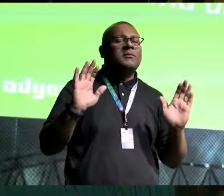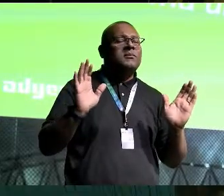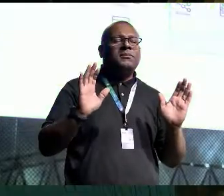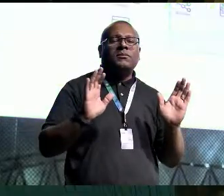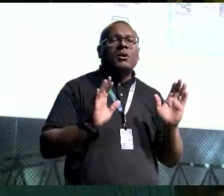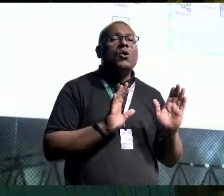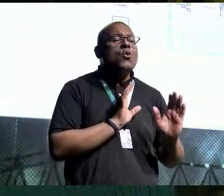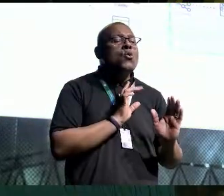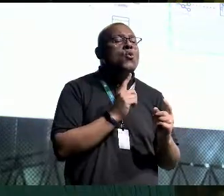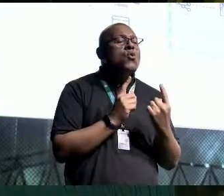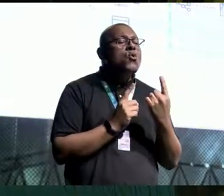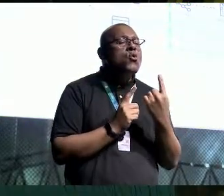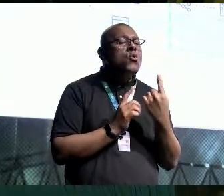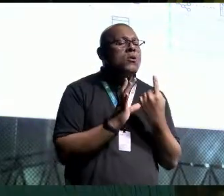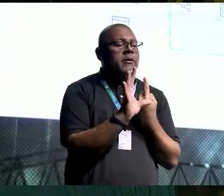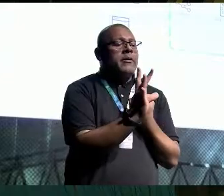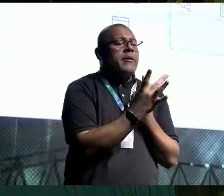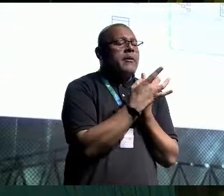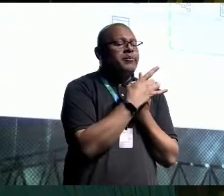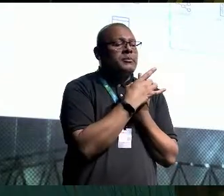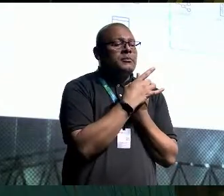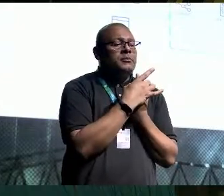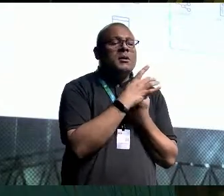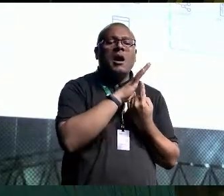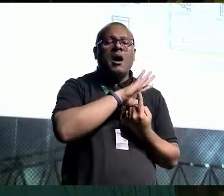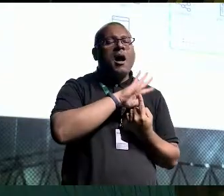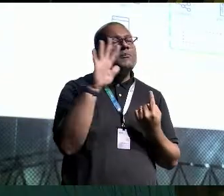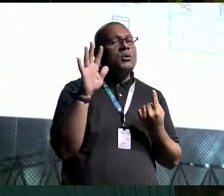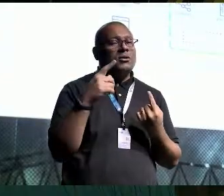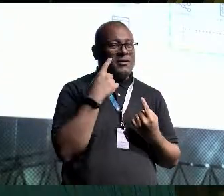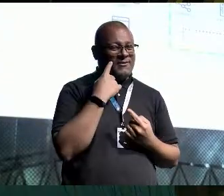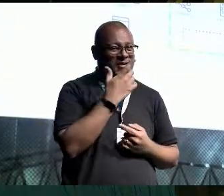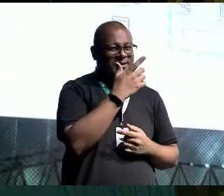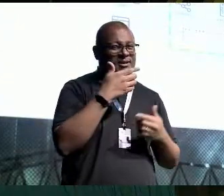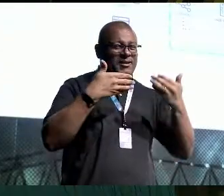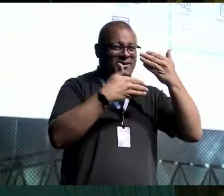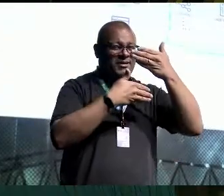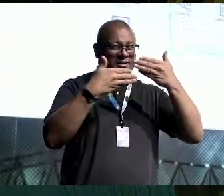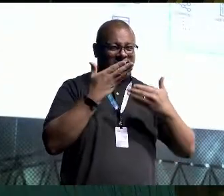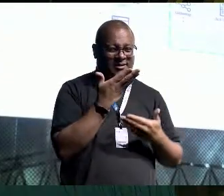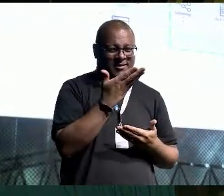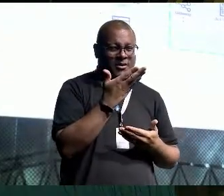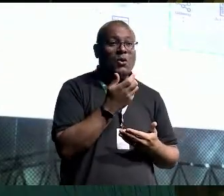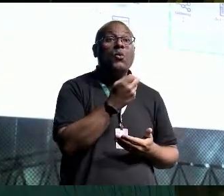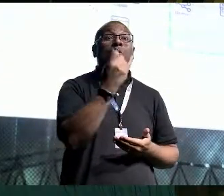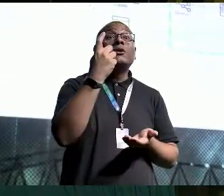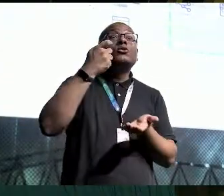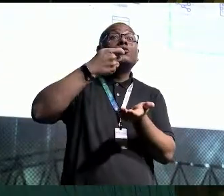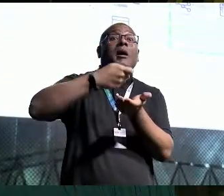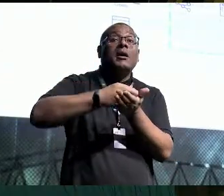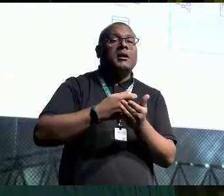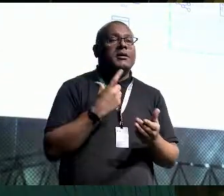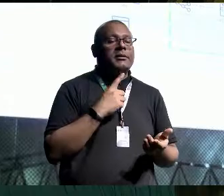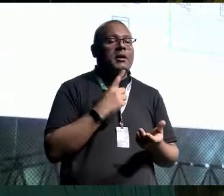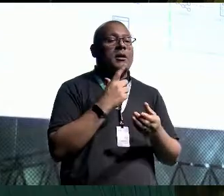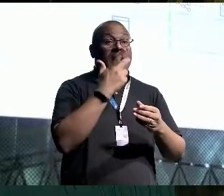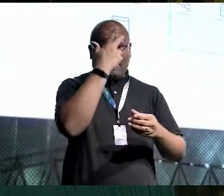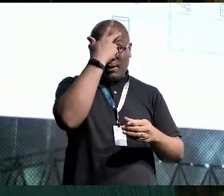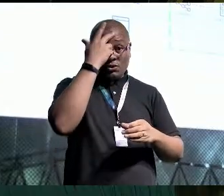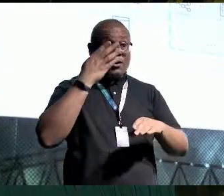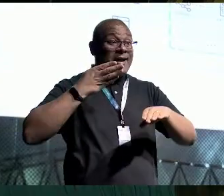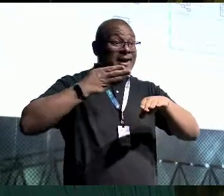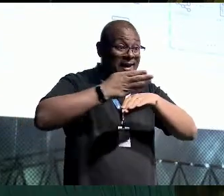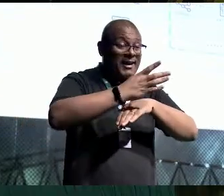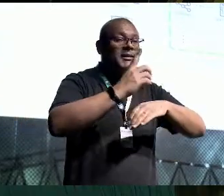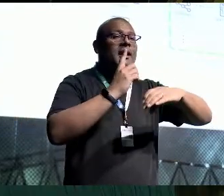ADI, né? Então, se você olhar o fluxo de pagamento que a gente tem aqui no slide, a gente vai ver que você tem um comprador indo na loja, que